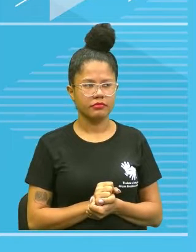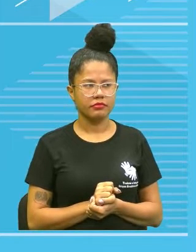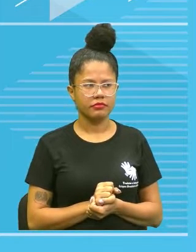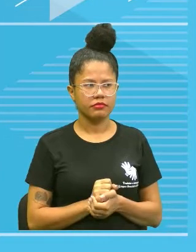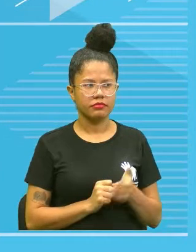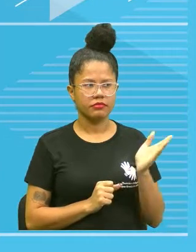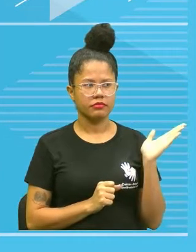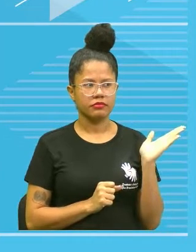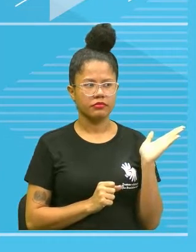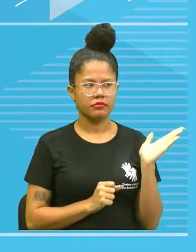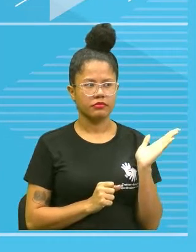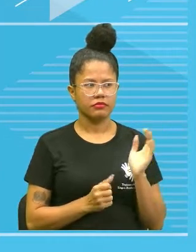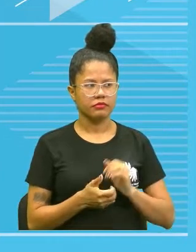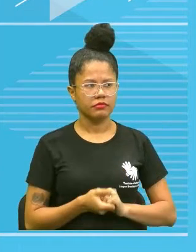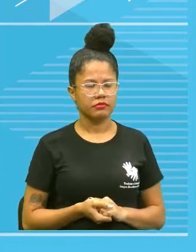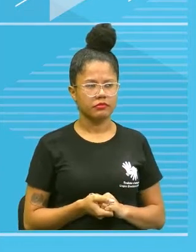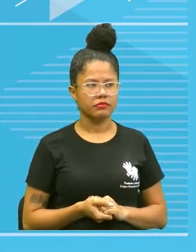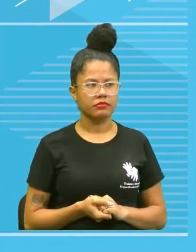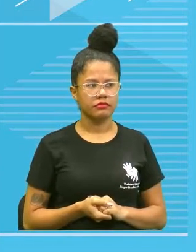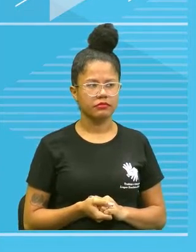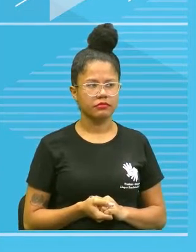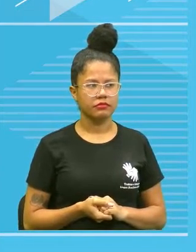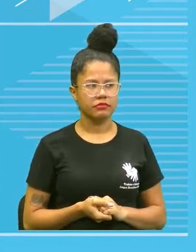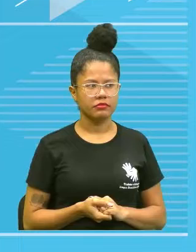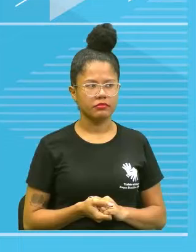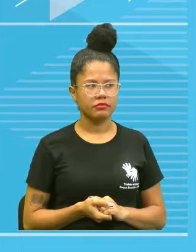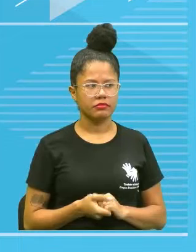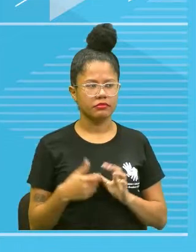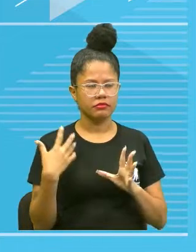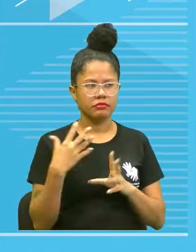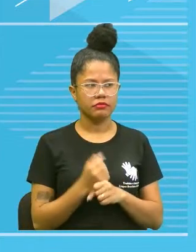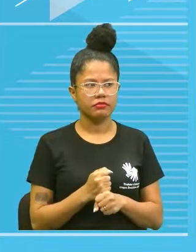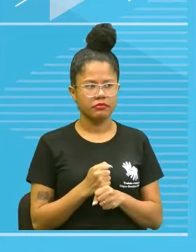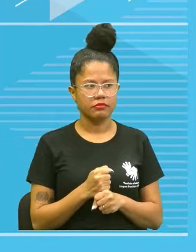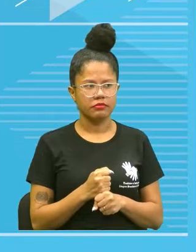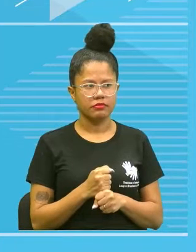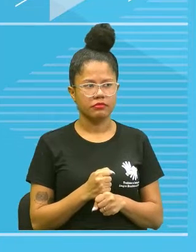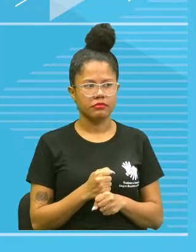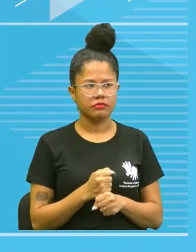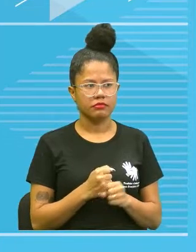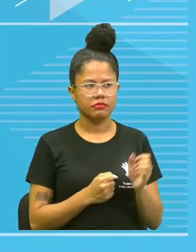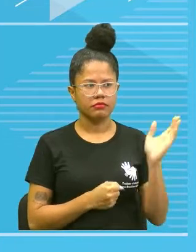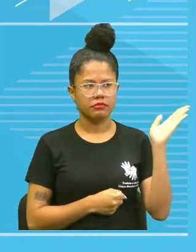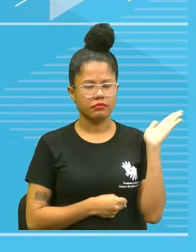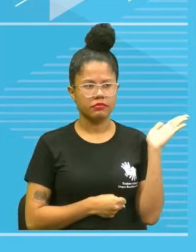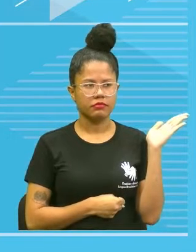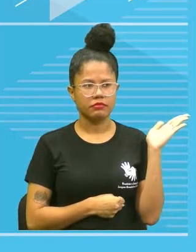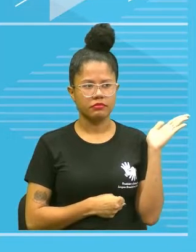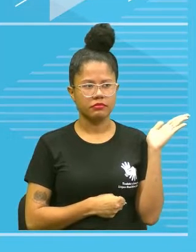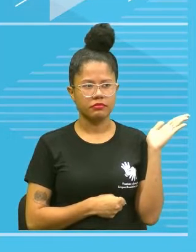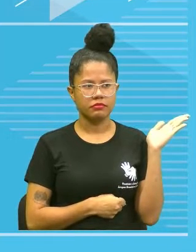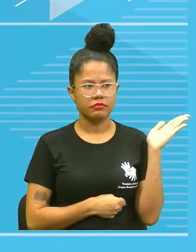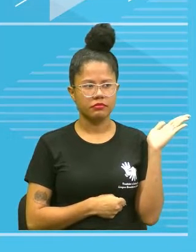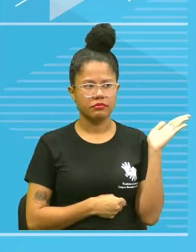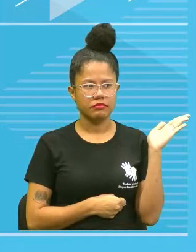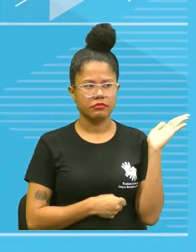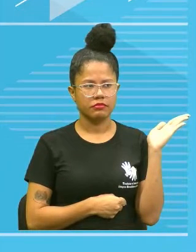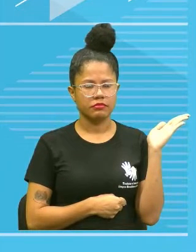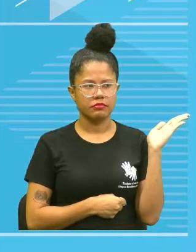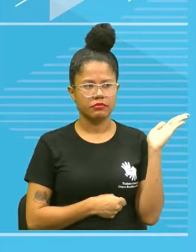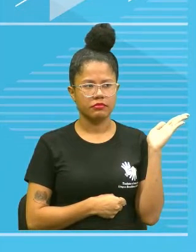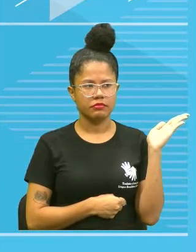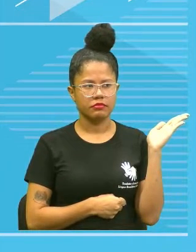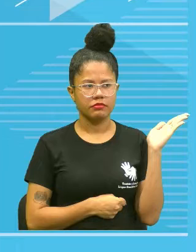Na soma algébrica das áreas, a área do trecho BA negativa é totalmente anulada pelo trecho, né, da área